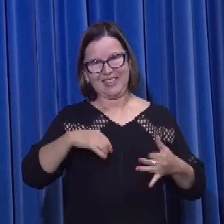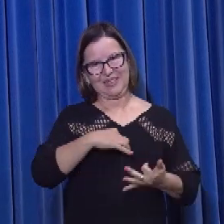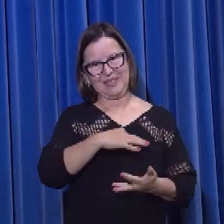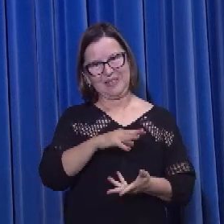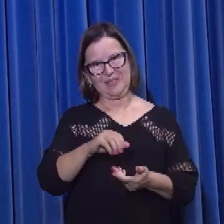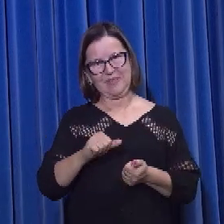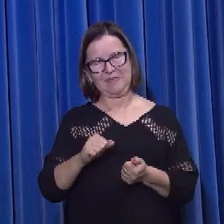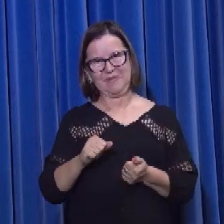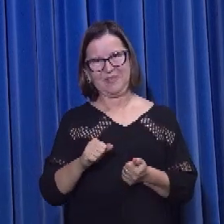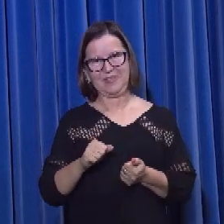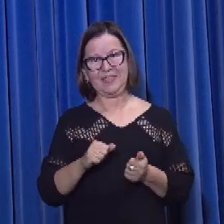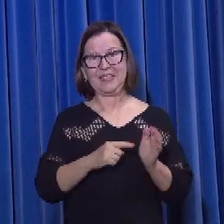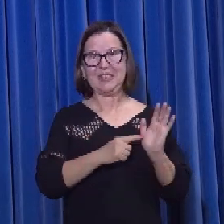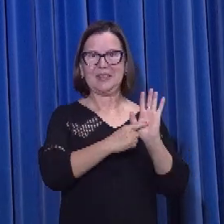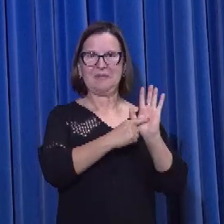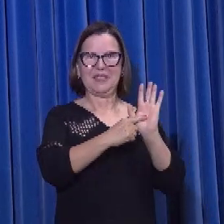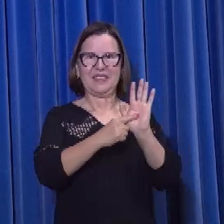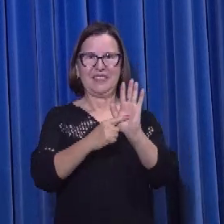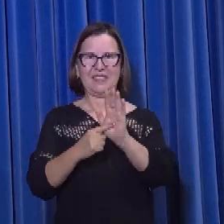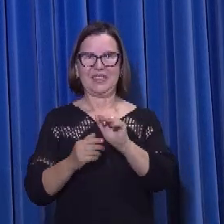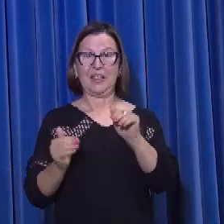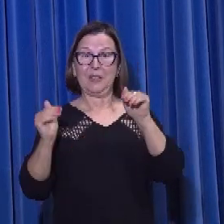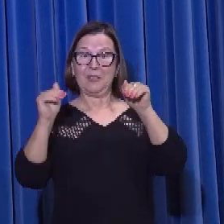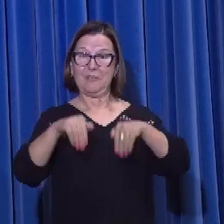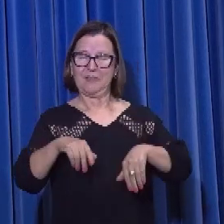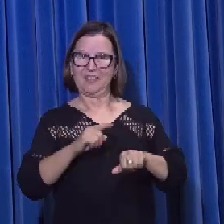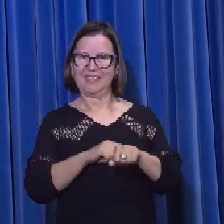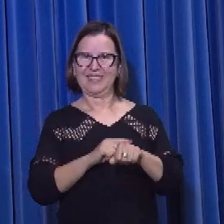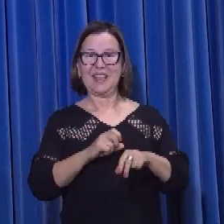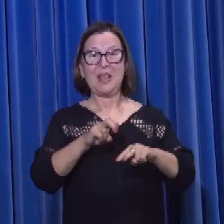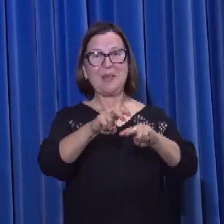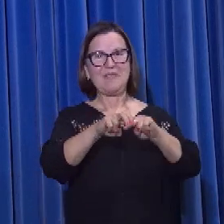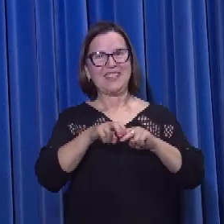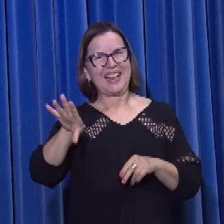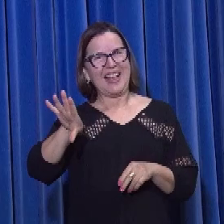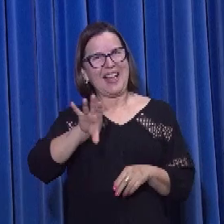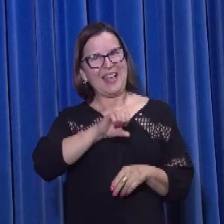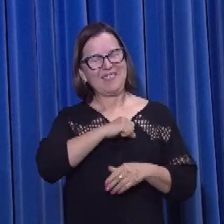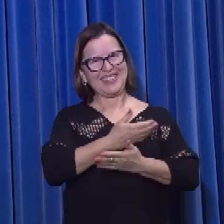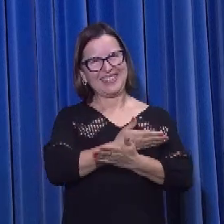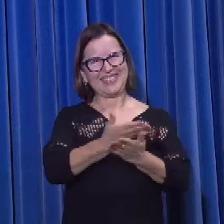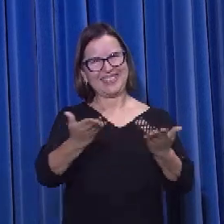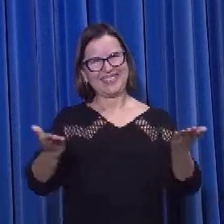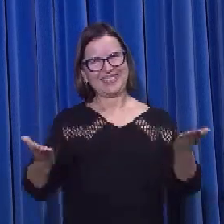porém manifestado no fim dos tempos, por amor de vós.